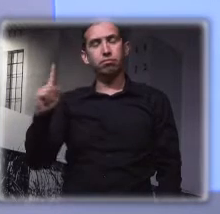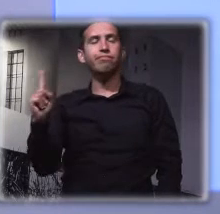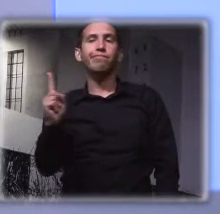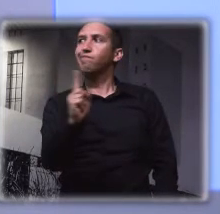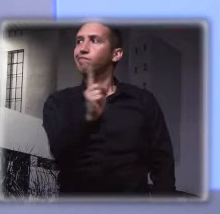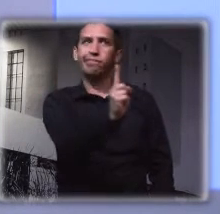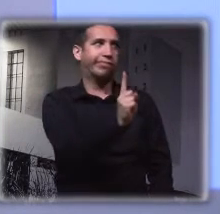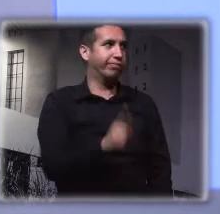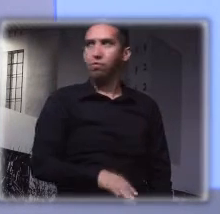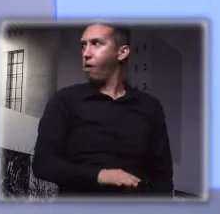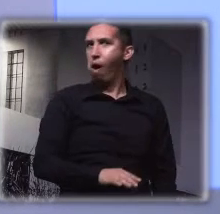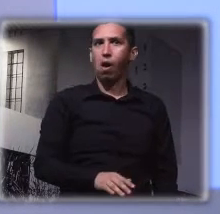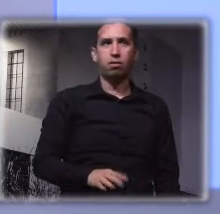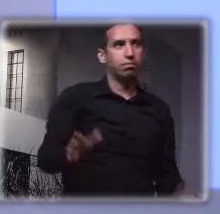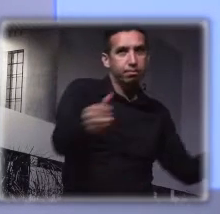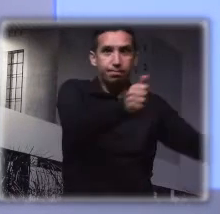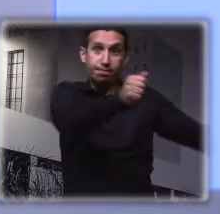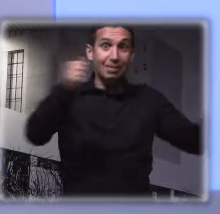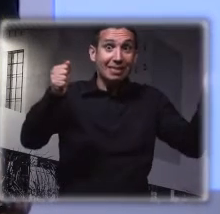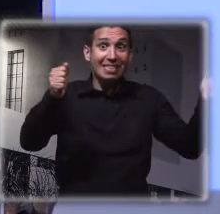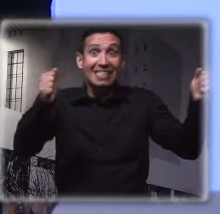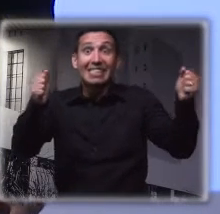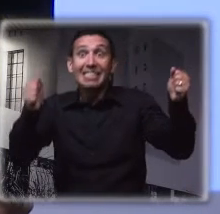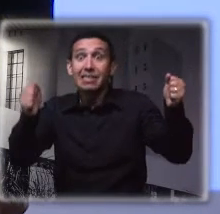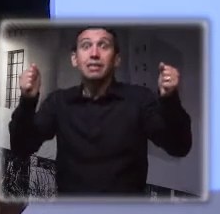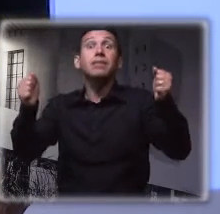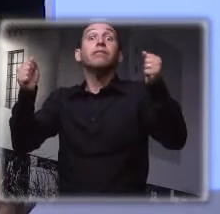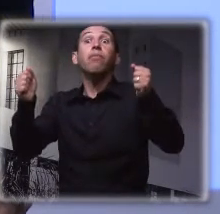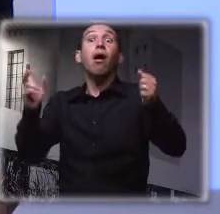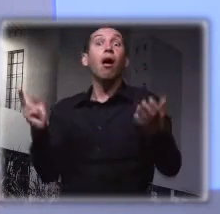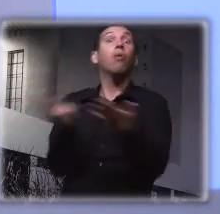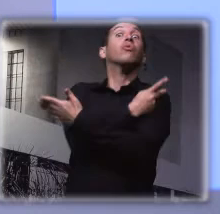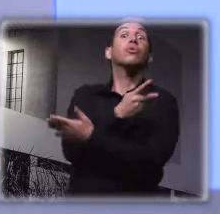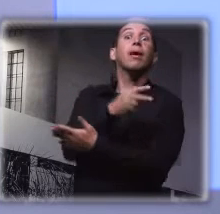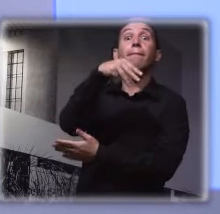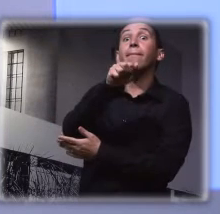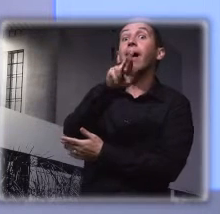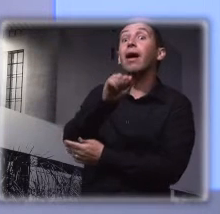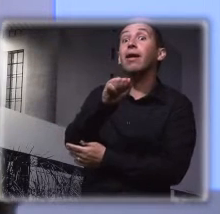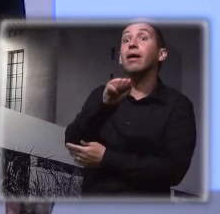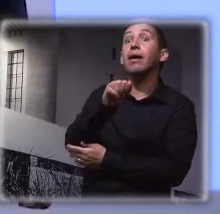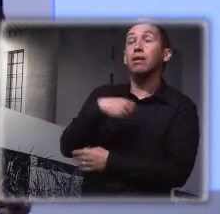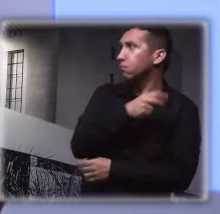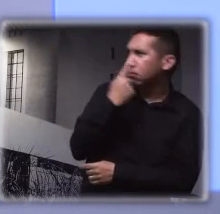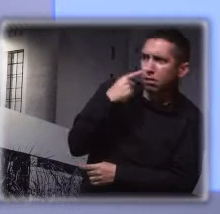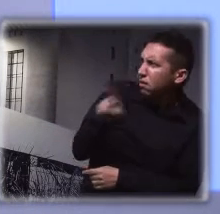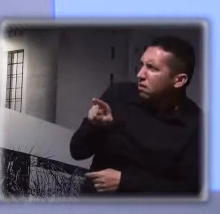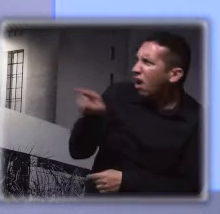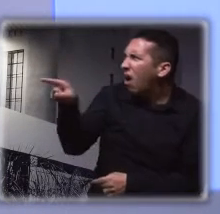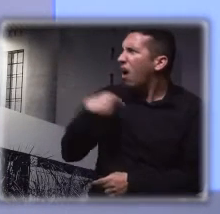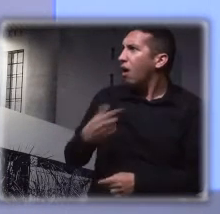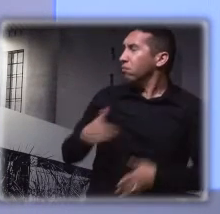TV. Só que antes do João sair, Dona Maria vê o João, porque ela entra na sala e